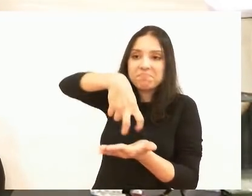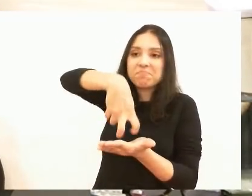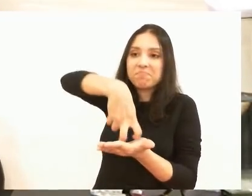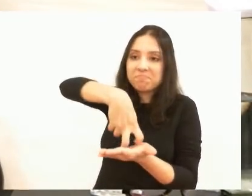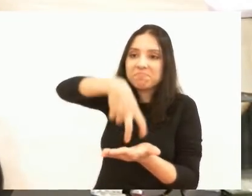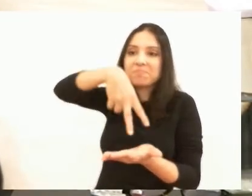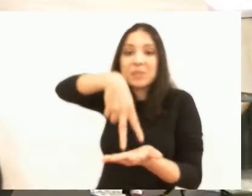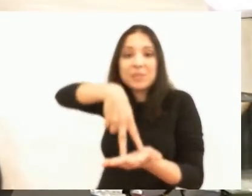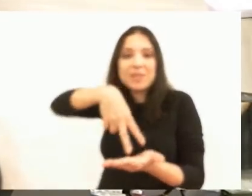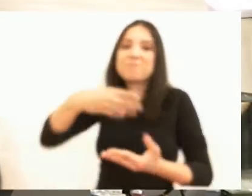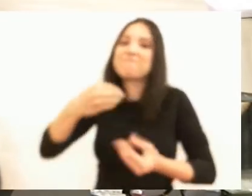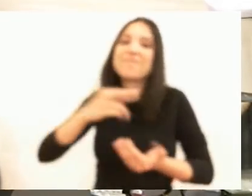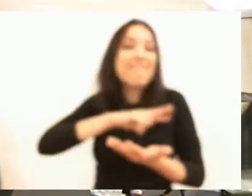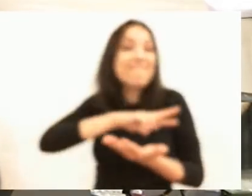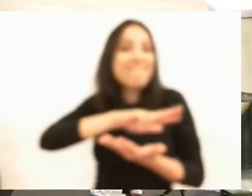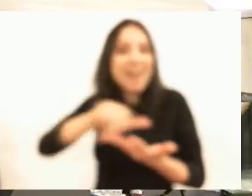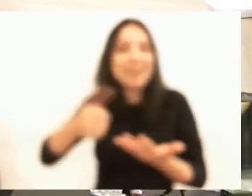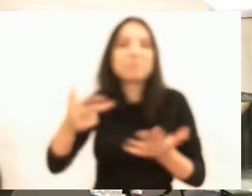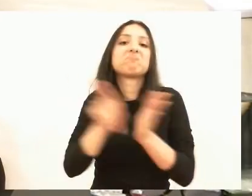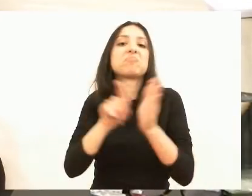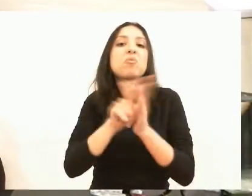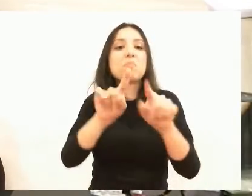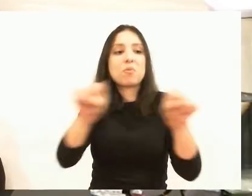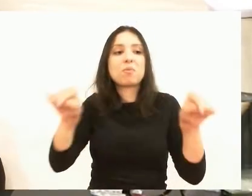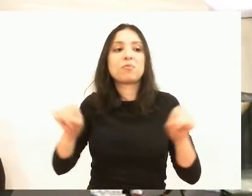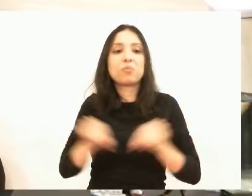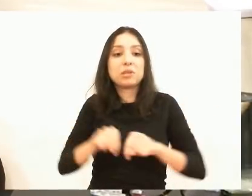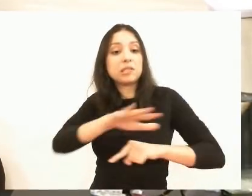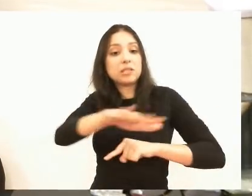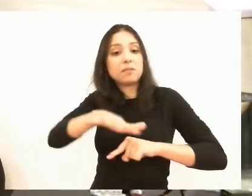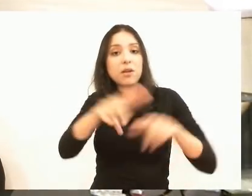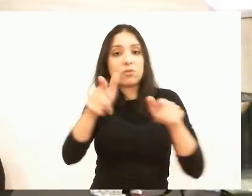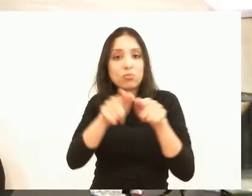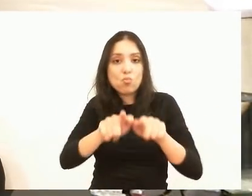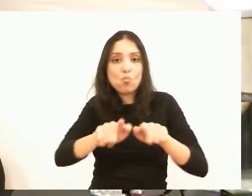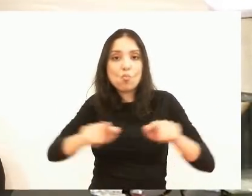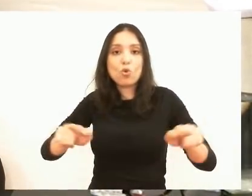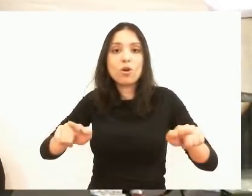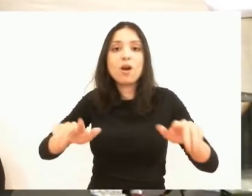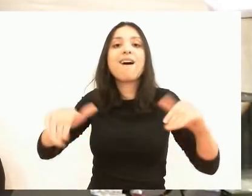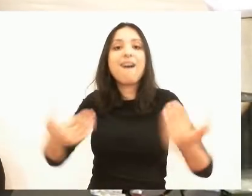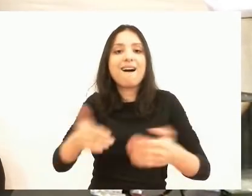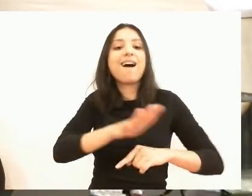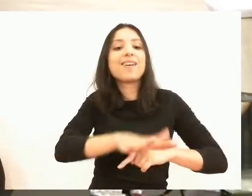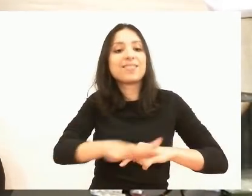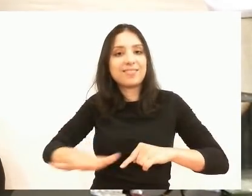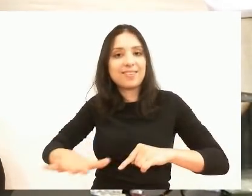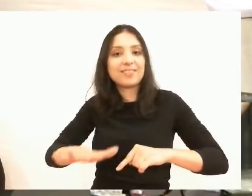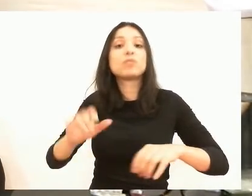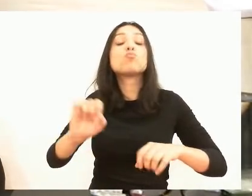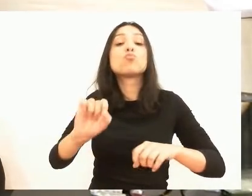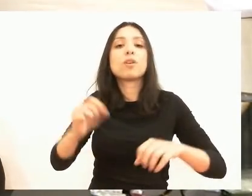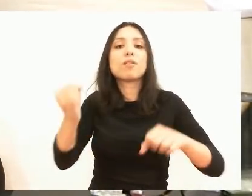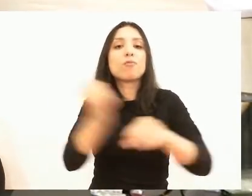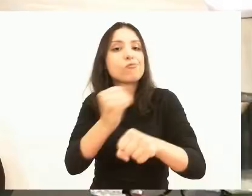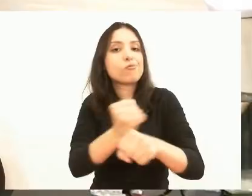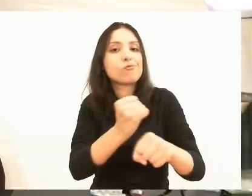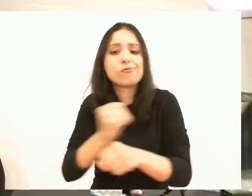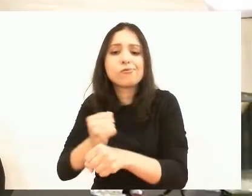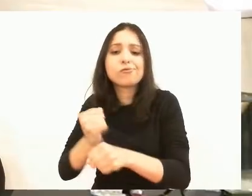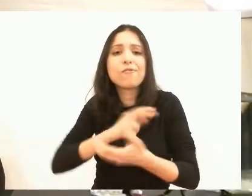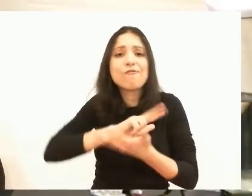espaço vazio sem objectos a criança já constrói diversos espaços